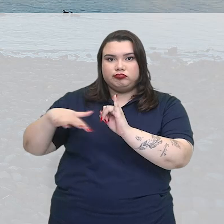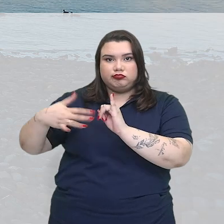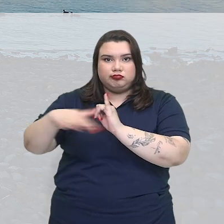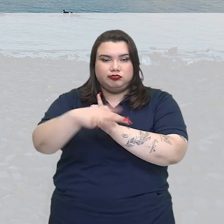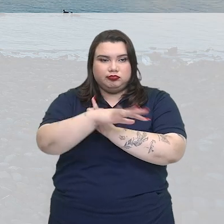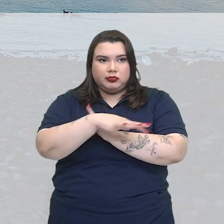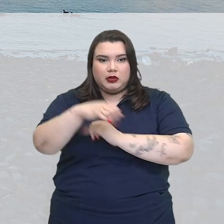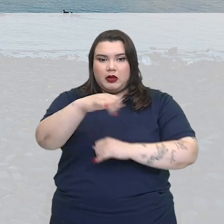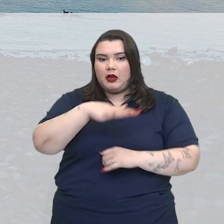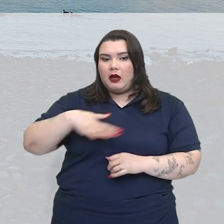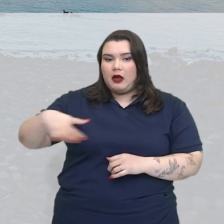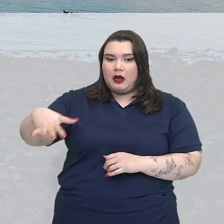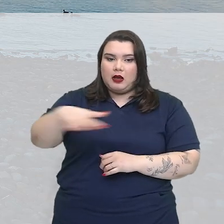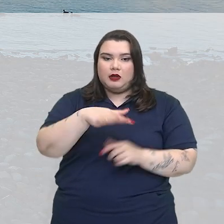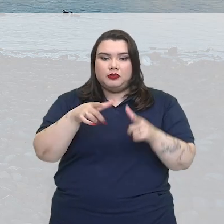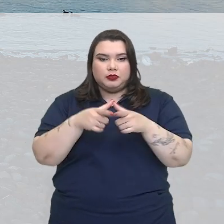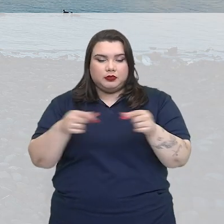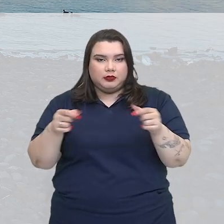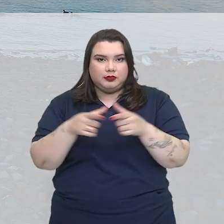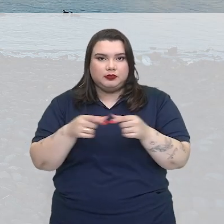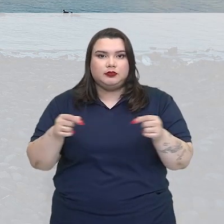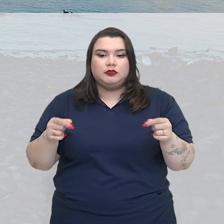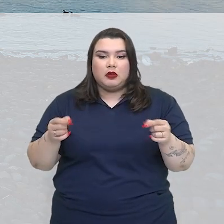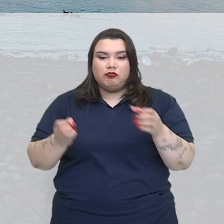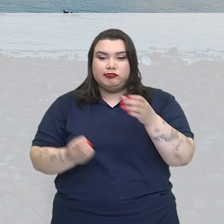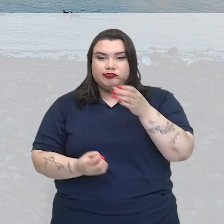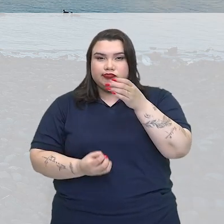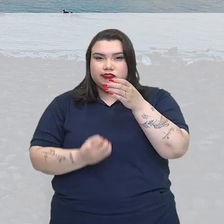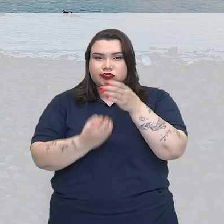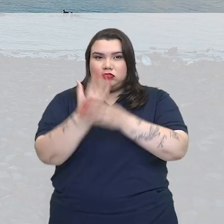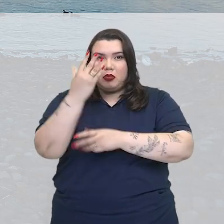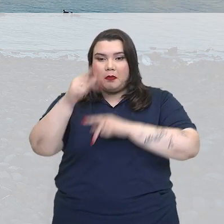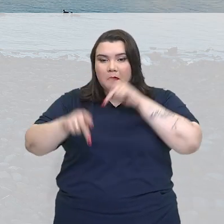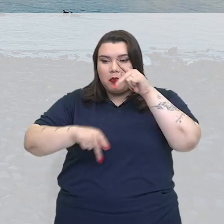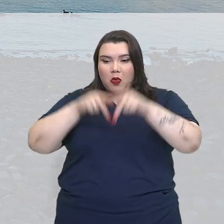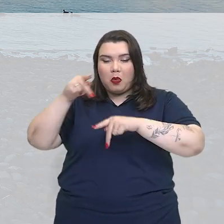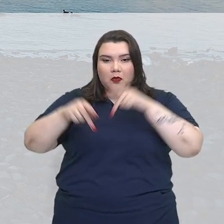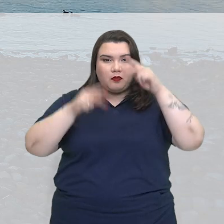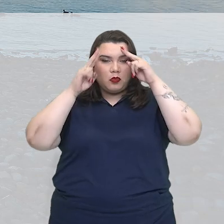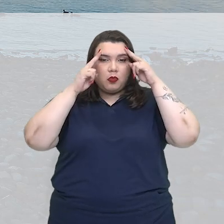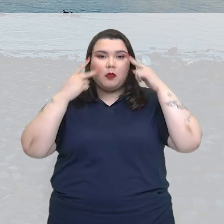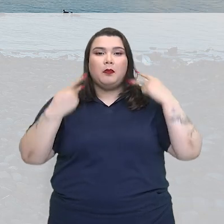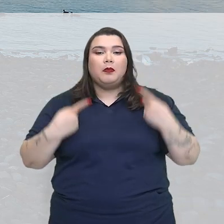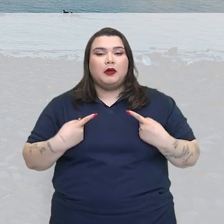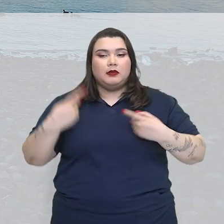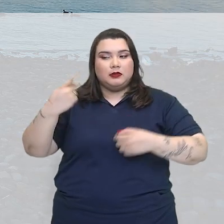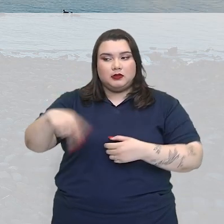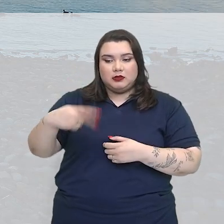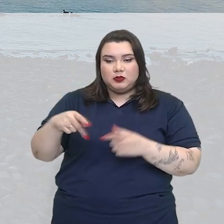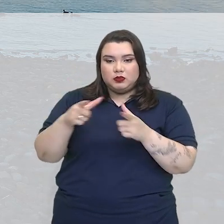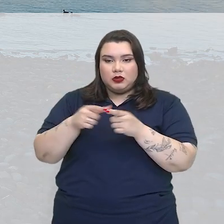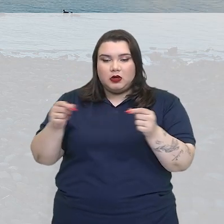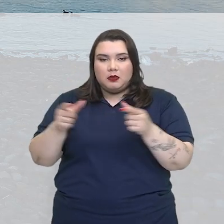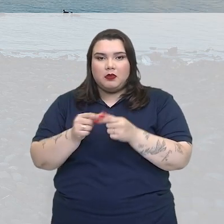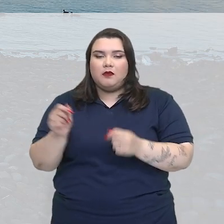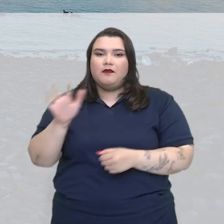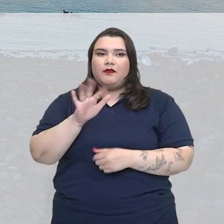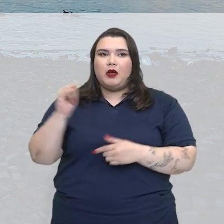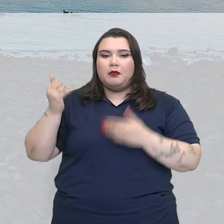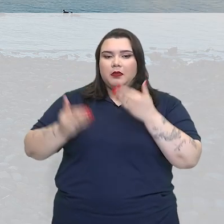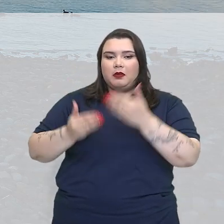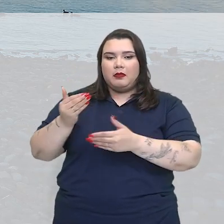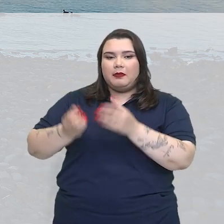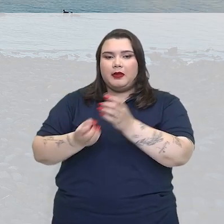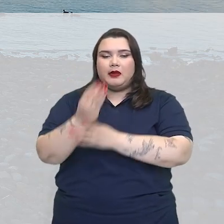naquele arquipélago japonês. Quando vai surgindo os primeiros povoamentos humanos no Japão, também vai surgindo aos poucos